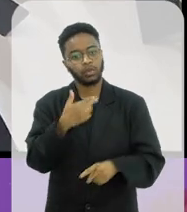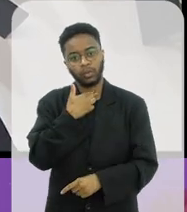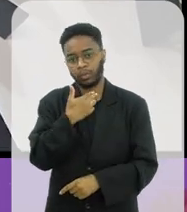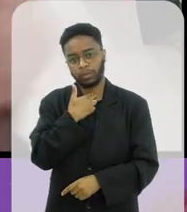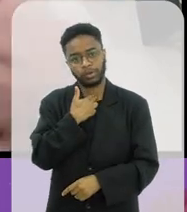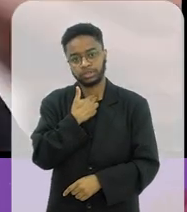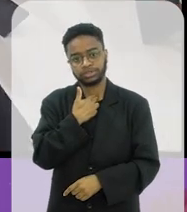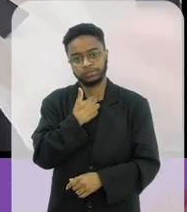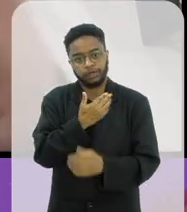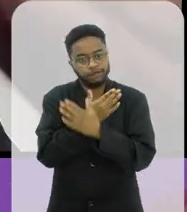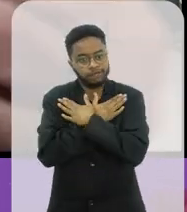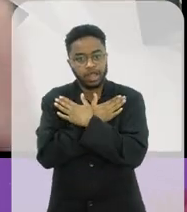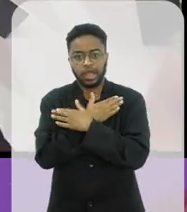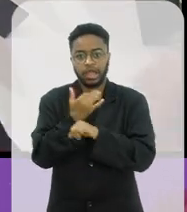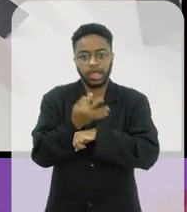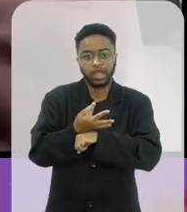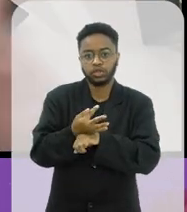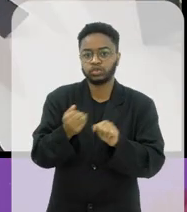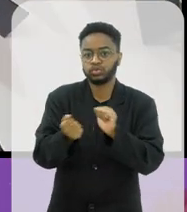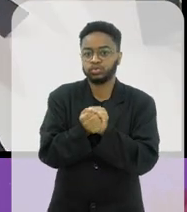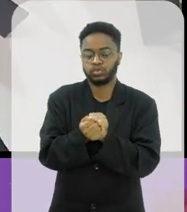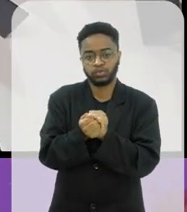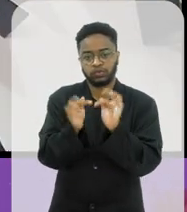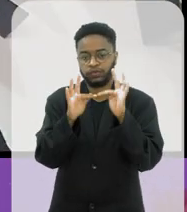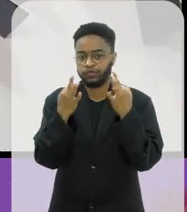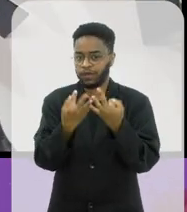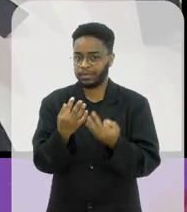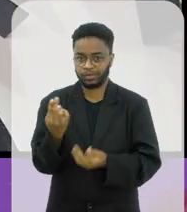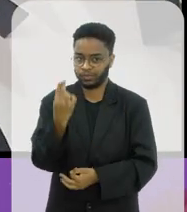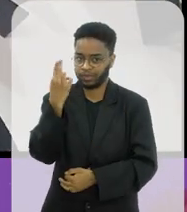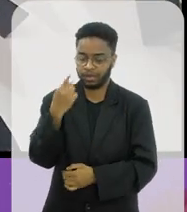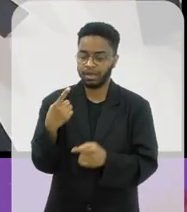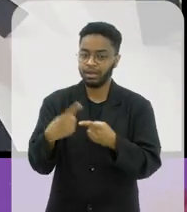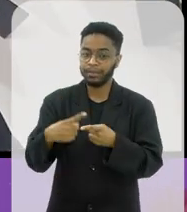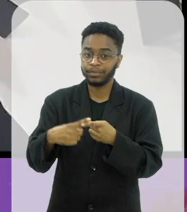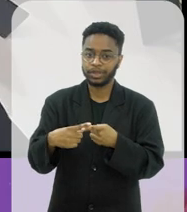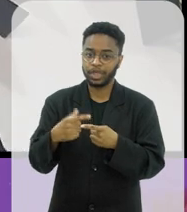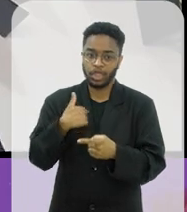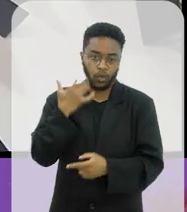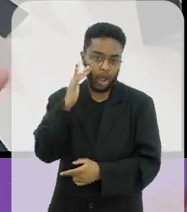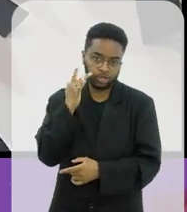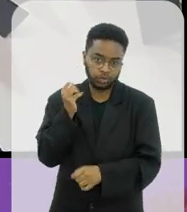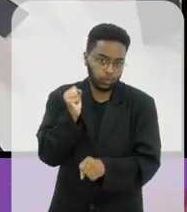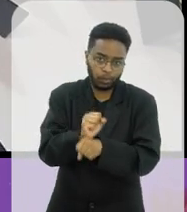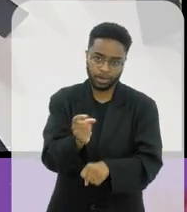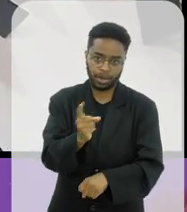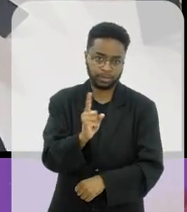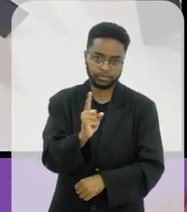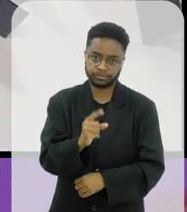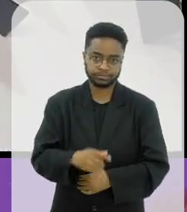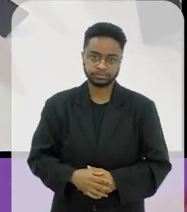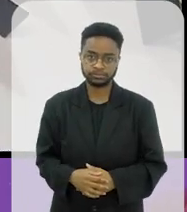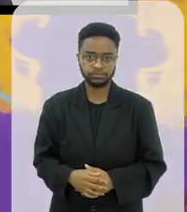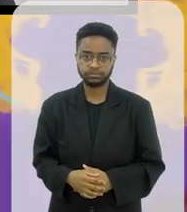poder, inclusive, ceiar ou ficar com os nossos queridos familiares, porque não vai parar,